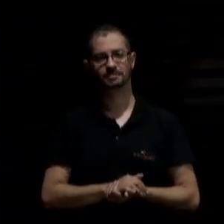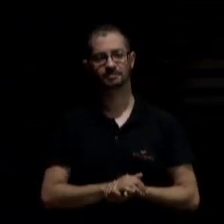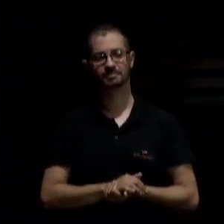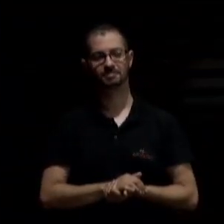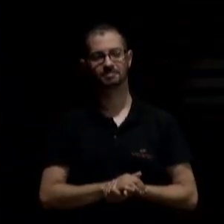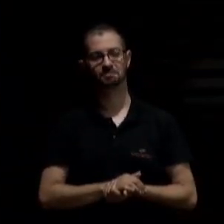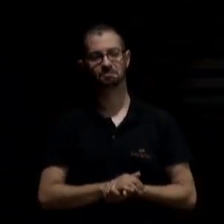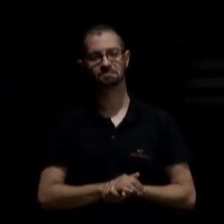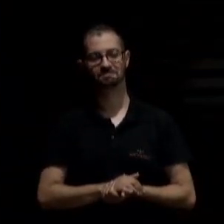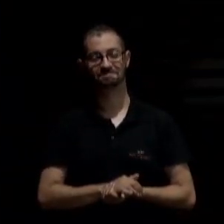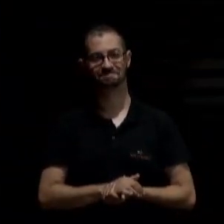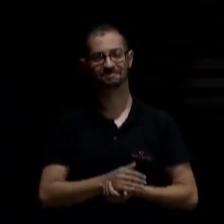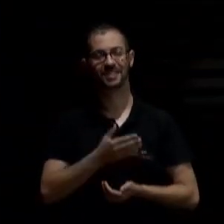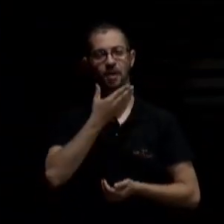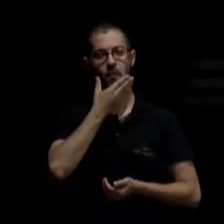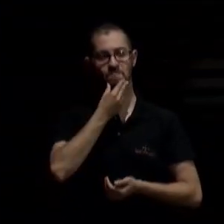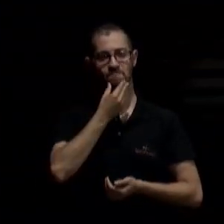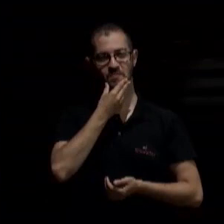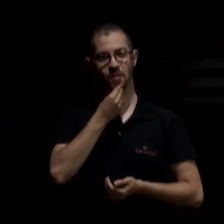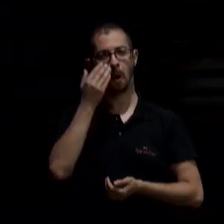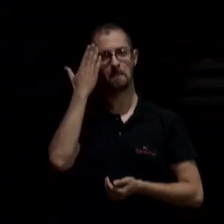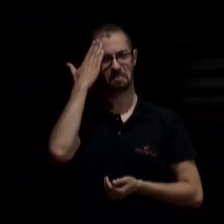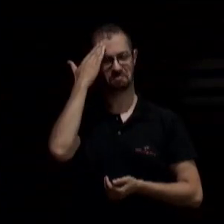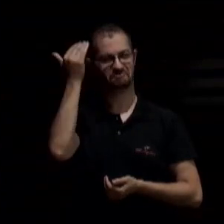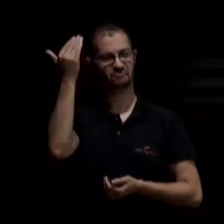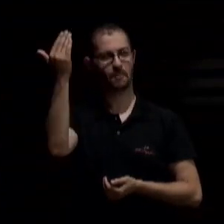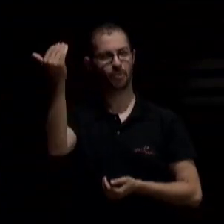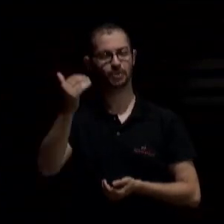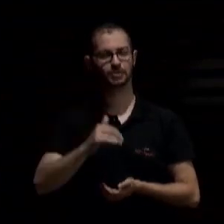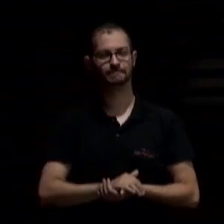aquele monge tibetano,